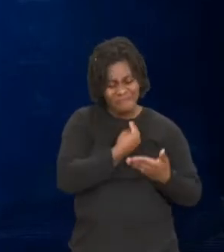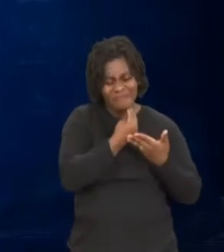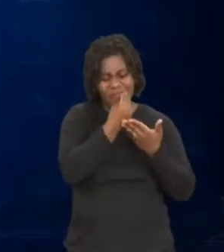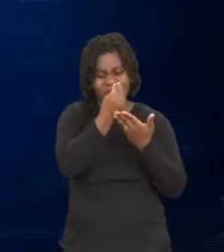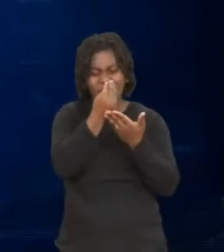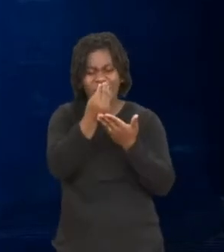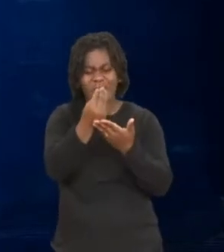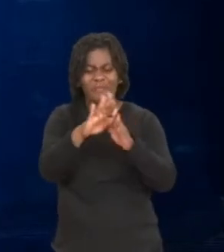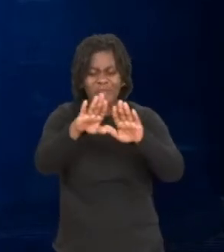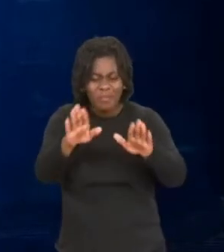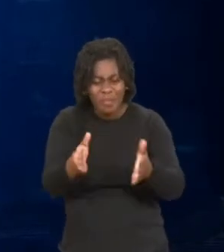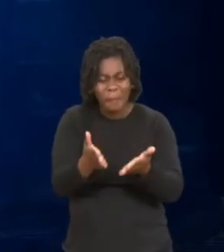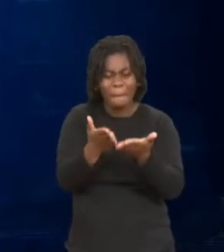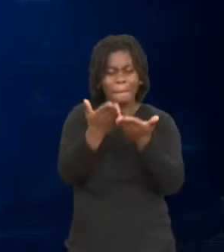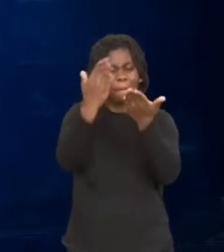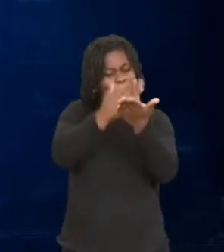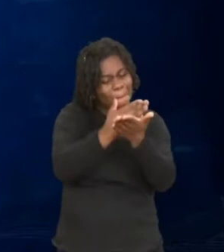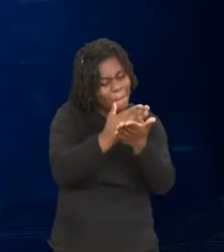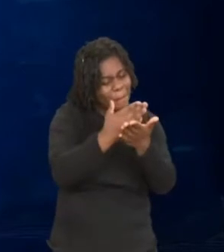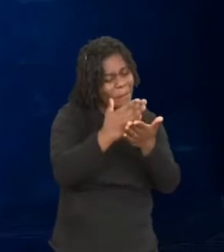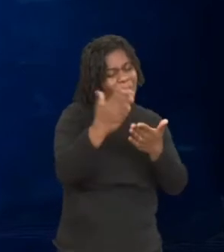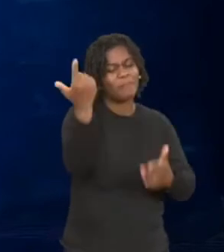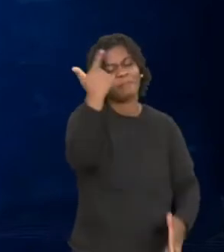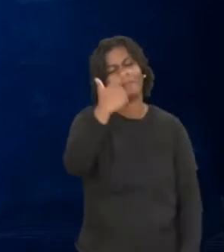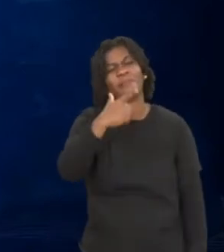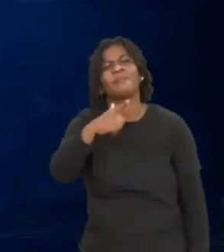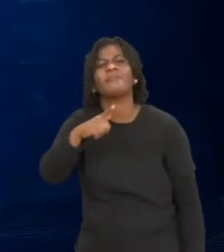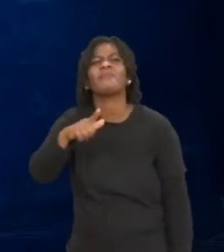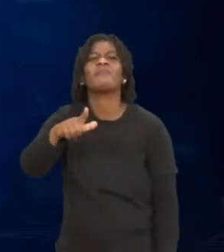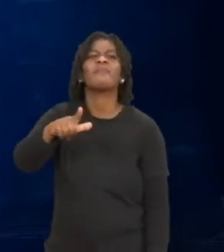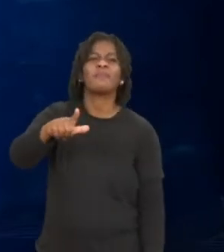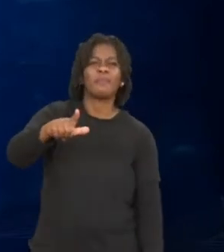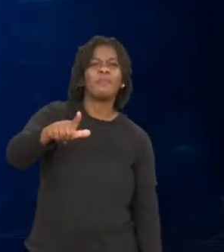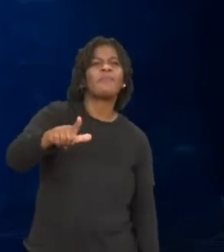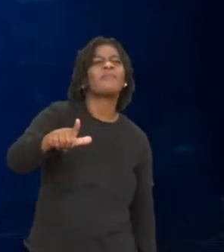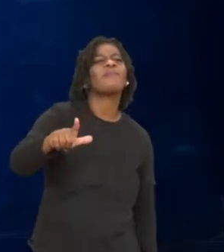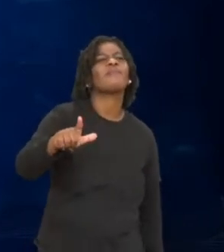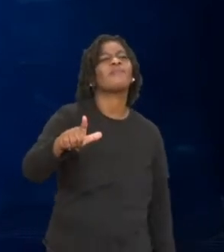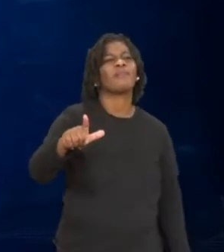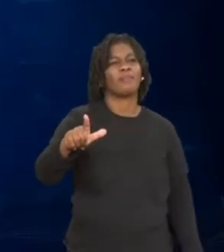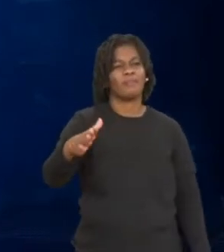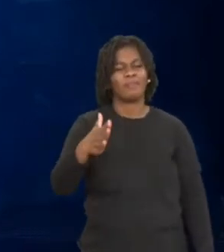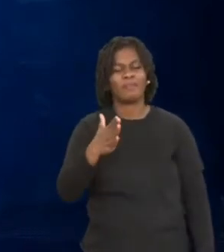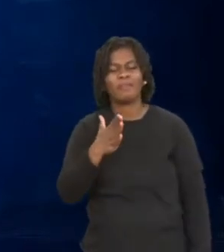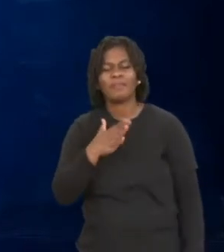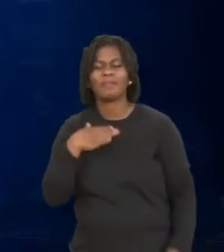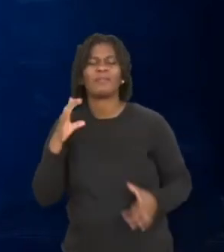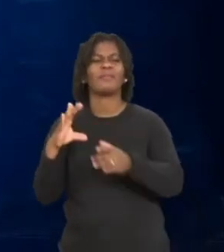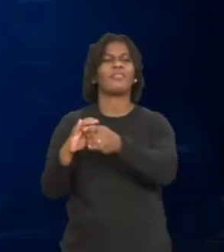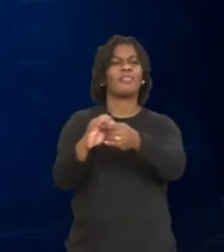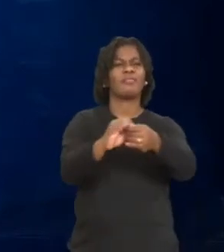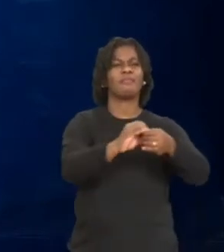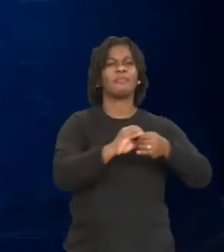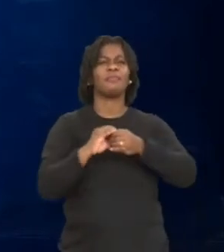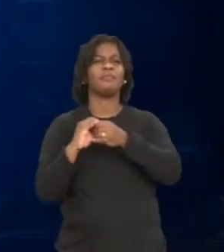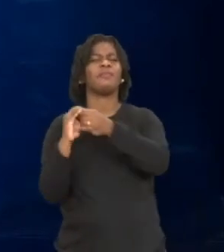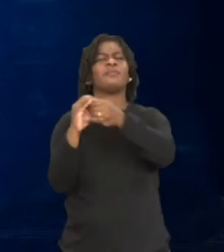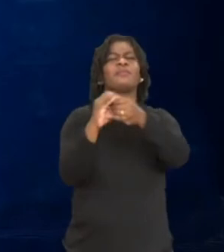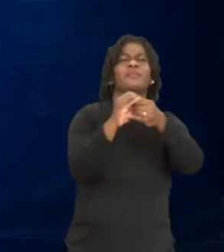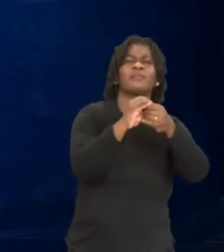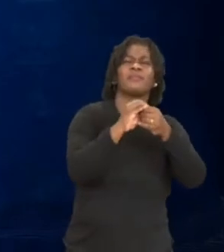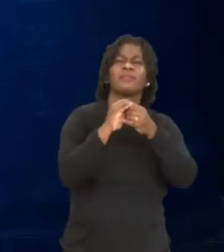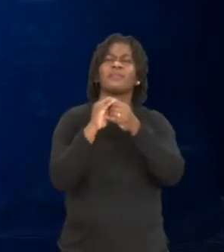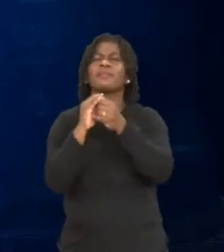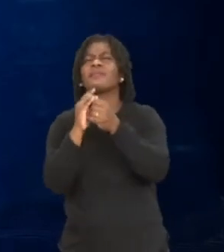Minha vida nesse altar irá recomeçar. Minha aliança.